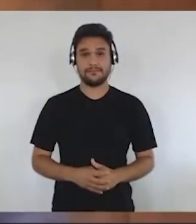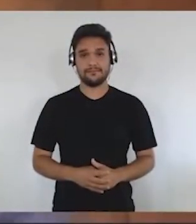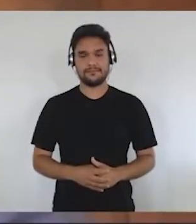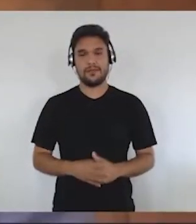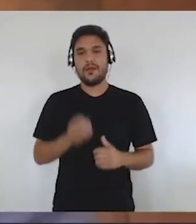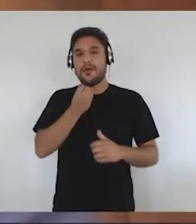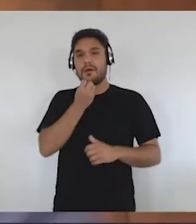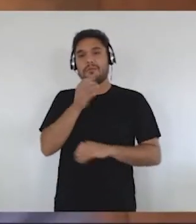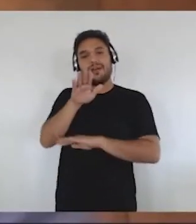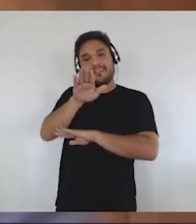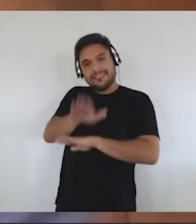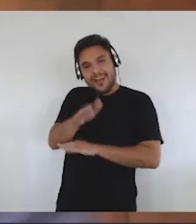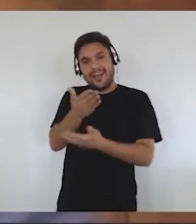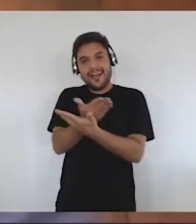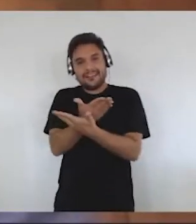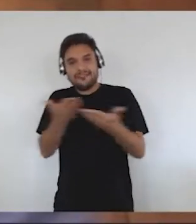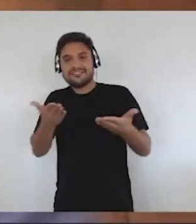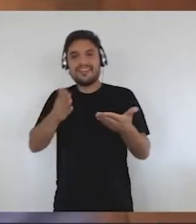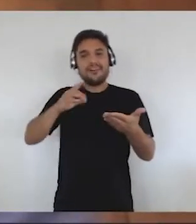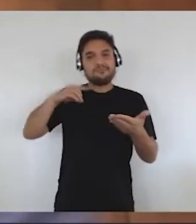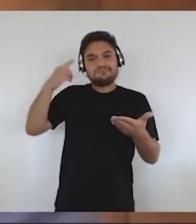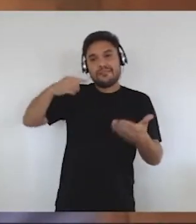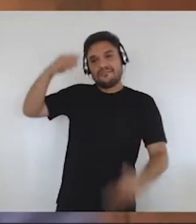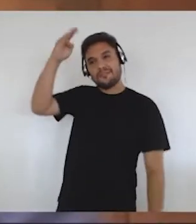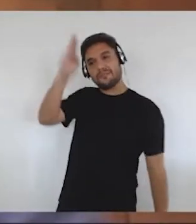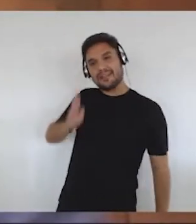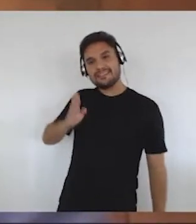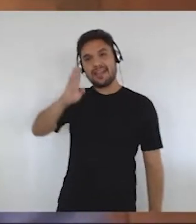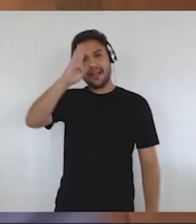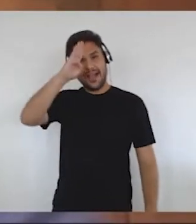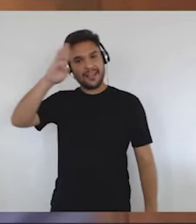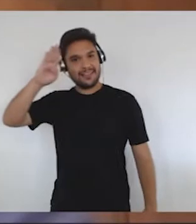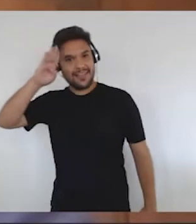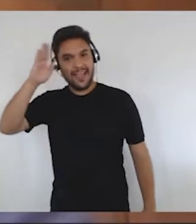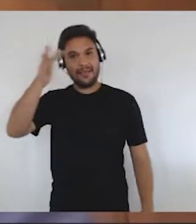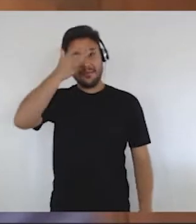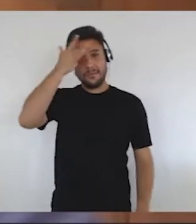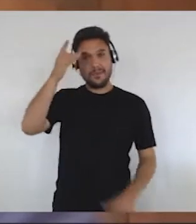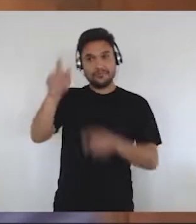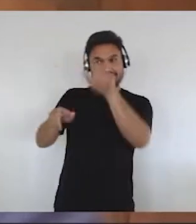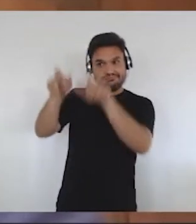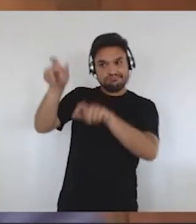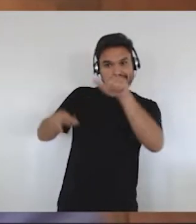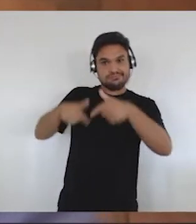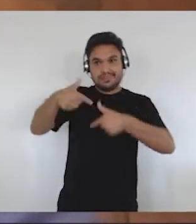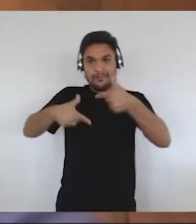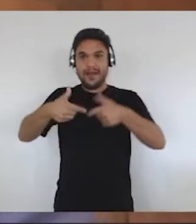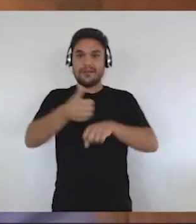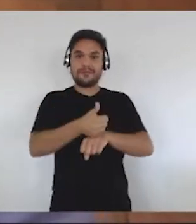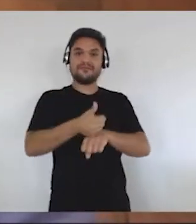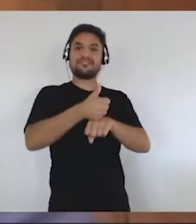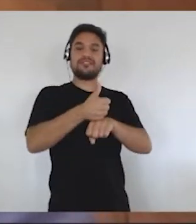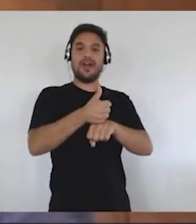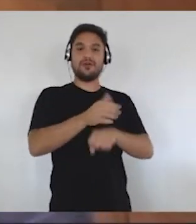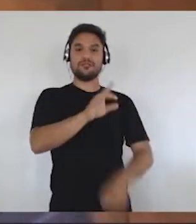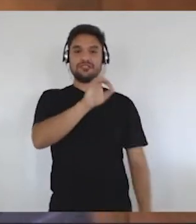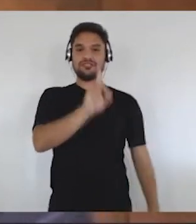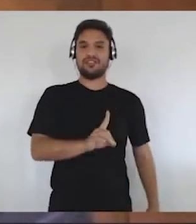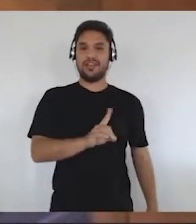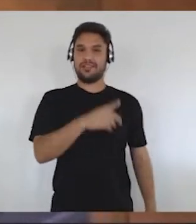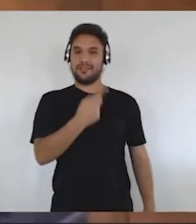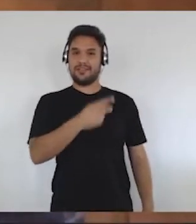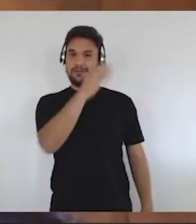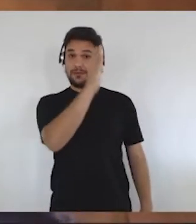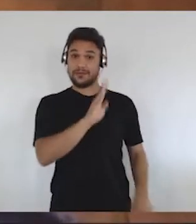Muito boa tarde a toda a advocacia brasileira, a todos os acadêmicos, a todos aqueles que operam direito no Brasil e que hoje nos assistem